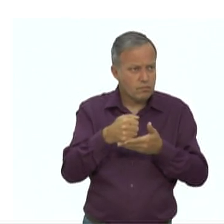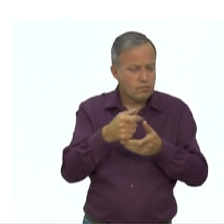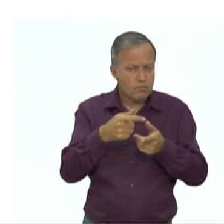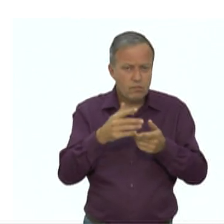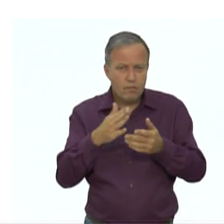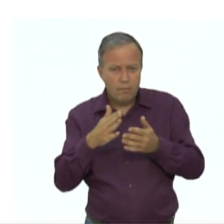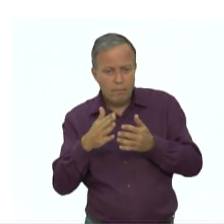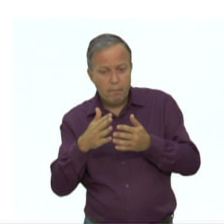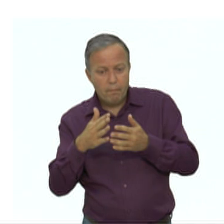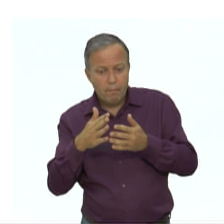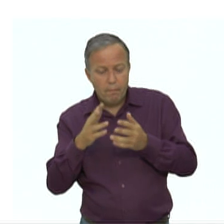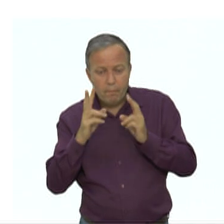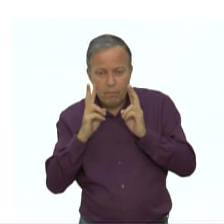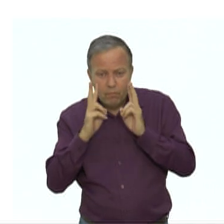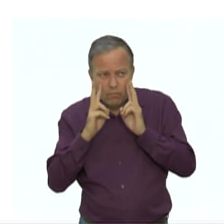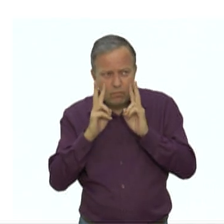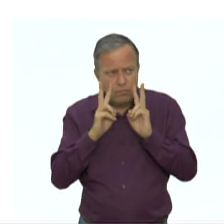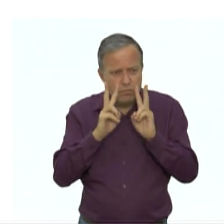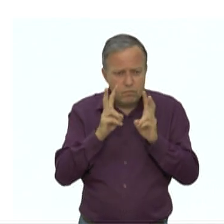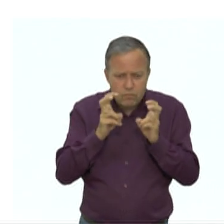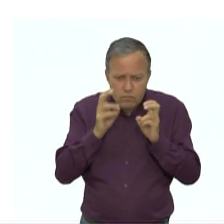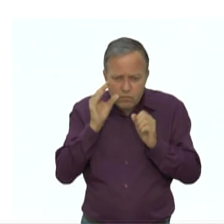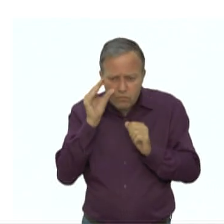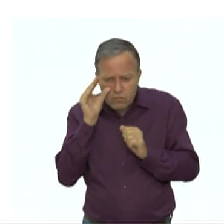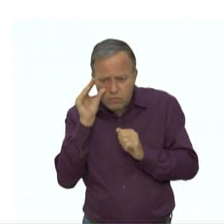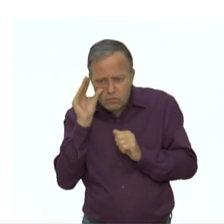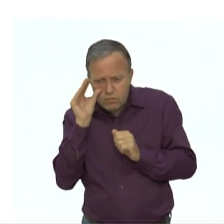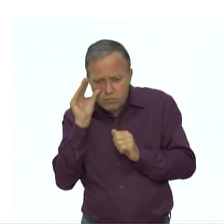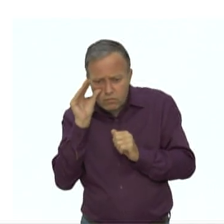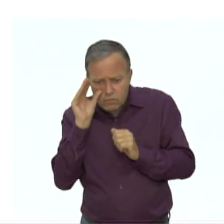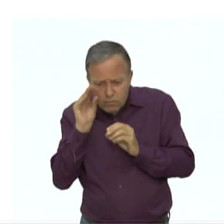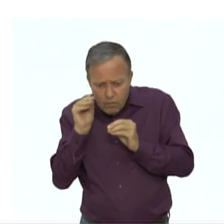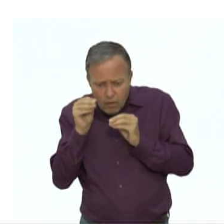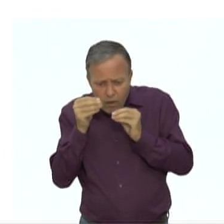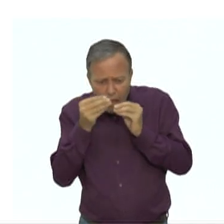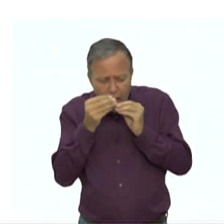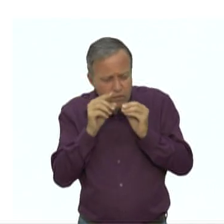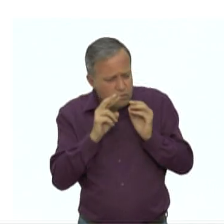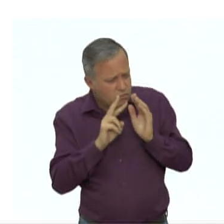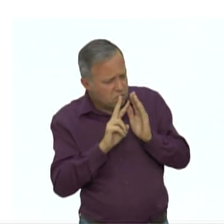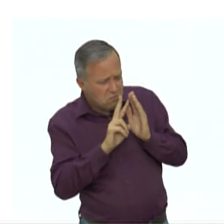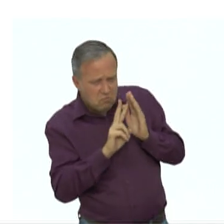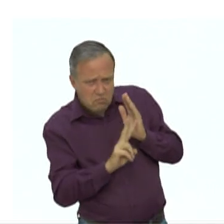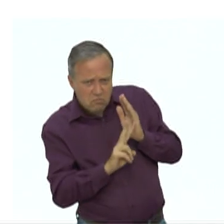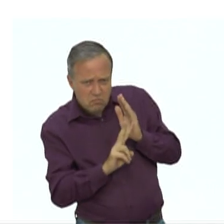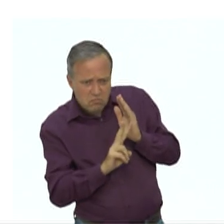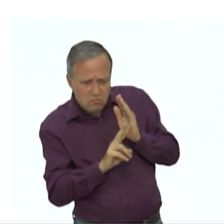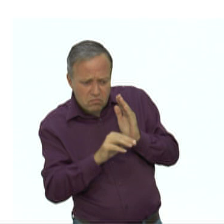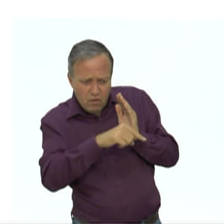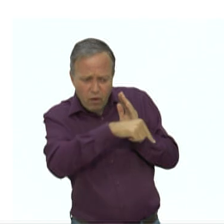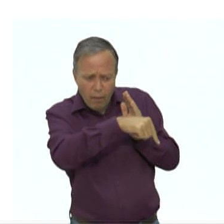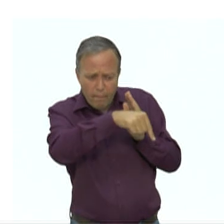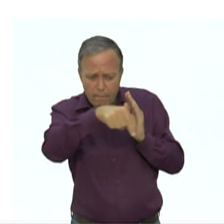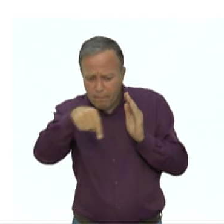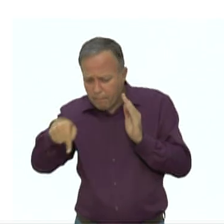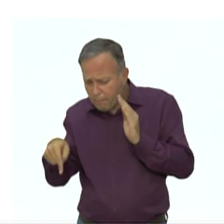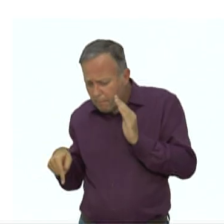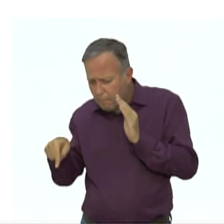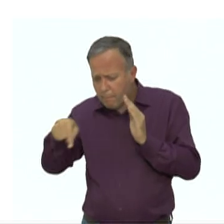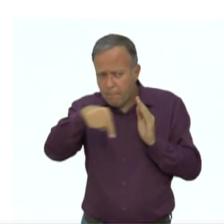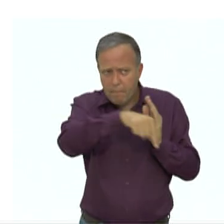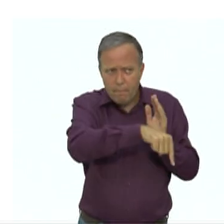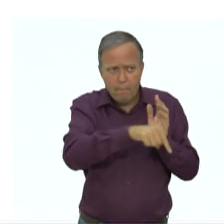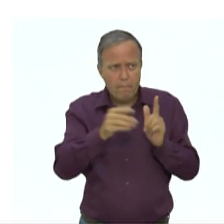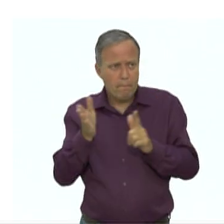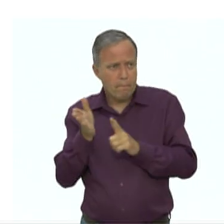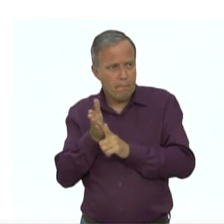entreabriendo la tapa, espía dentro de la caja, envuelta de un papel celofán,